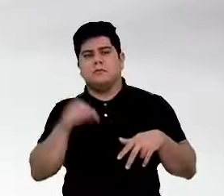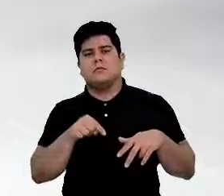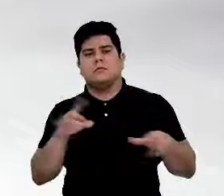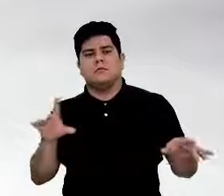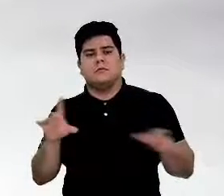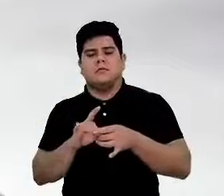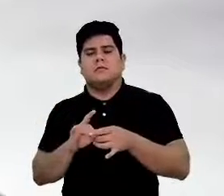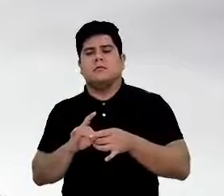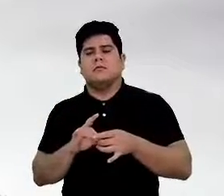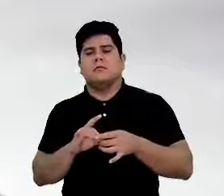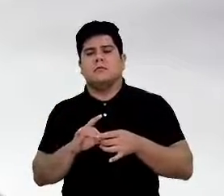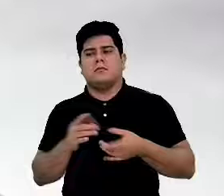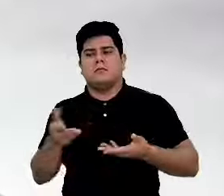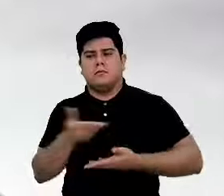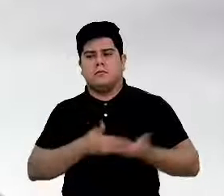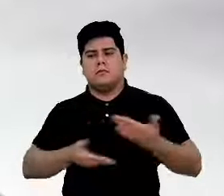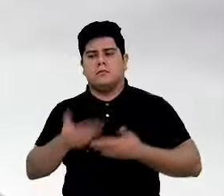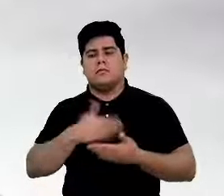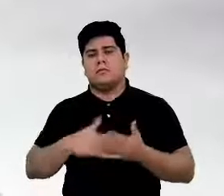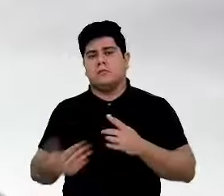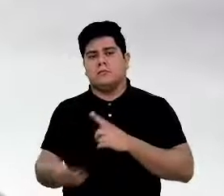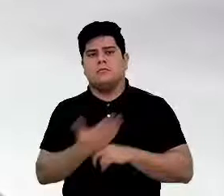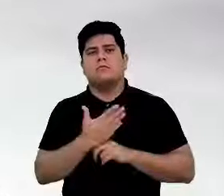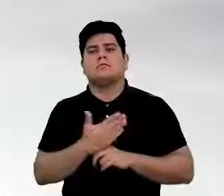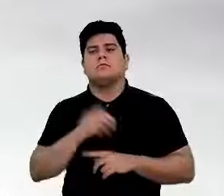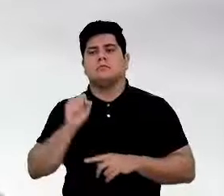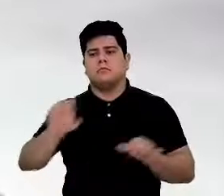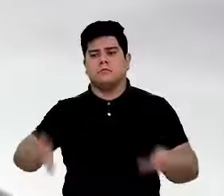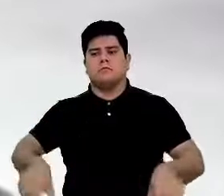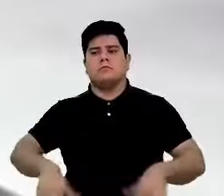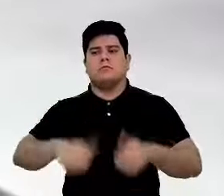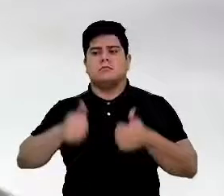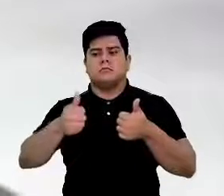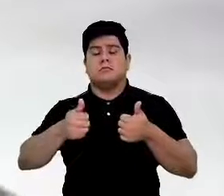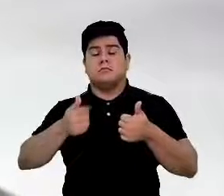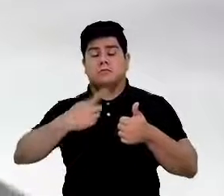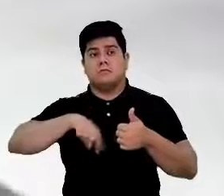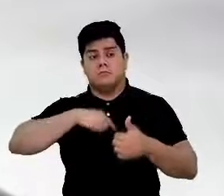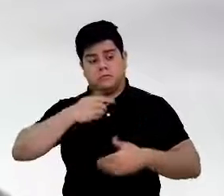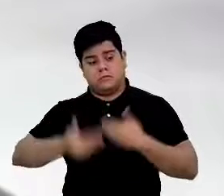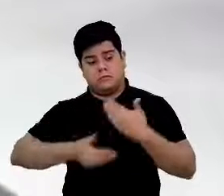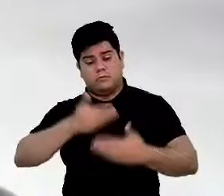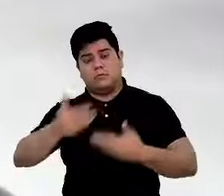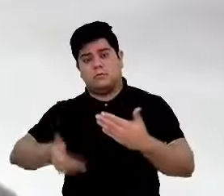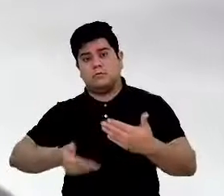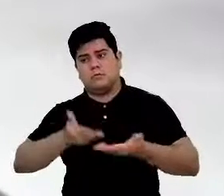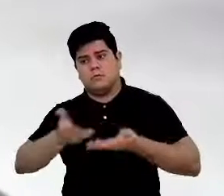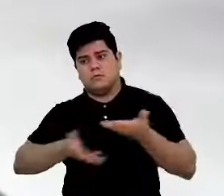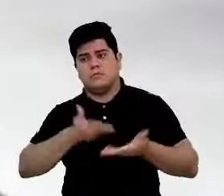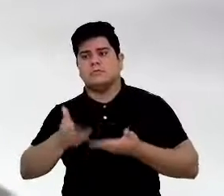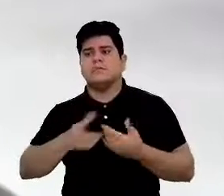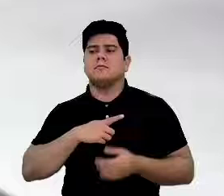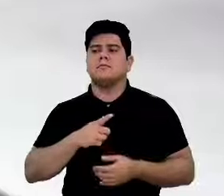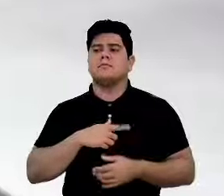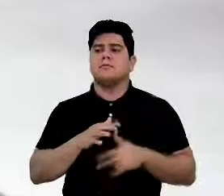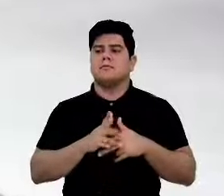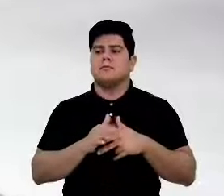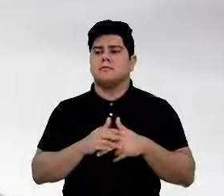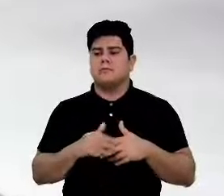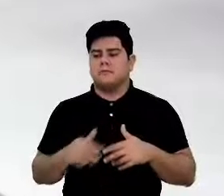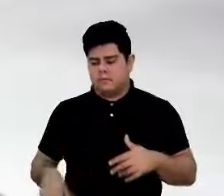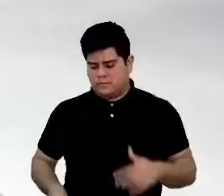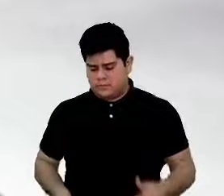entre especialidades nos ajuda muito a melhorar, inclusive, os nossos processos dos cuidados que temos nos pacientes